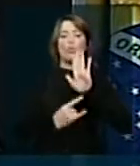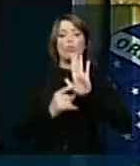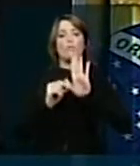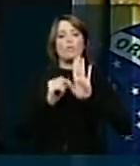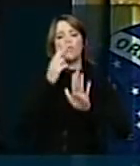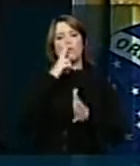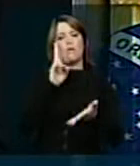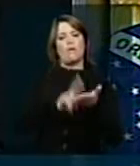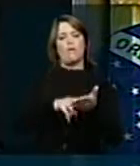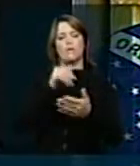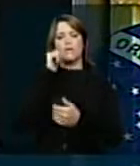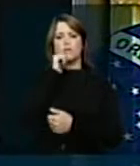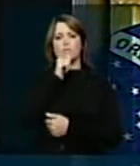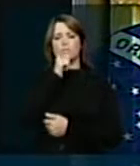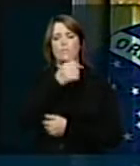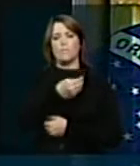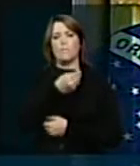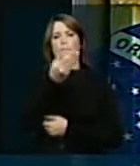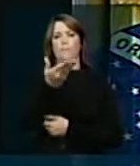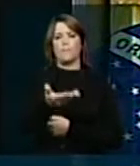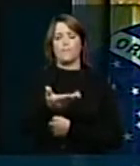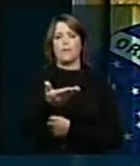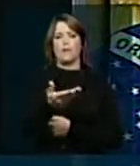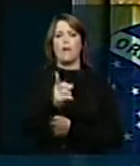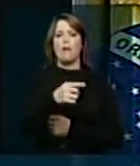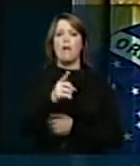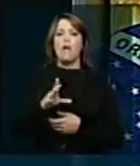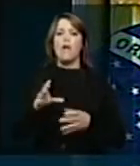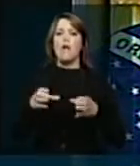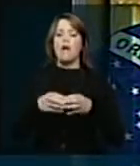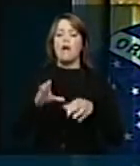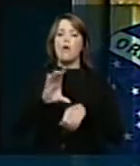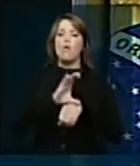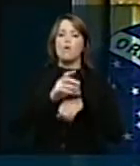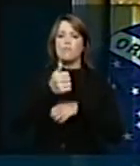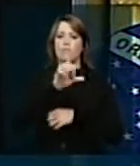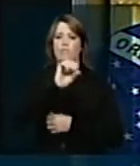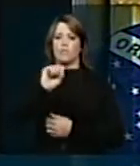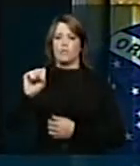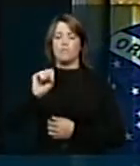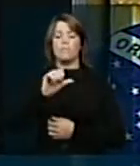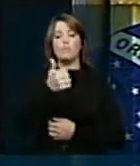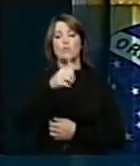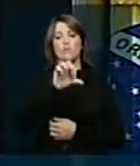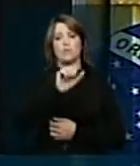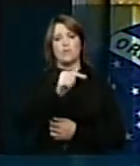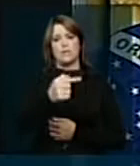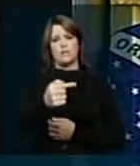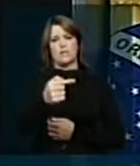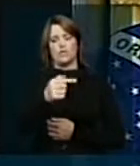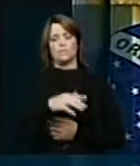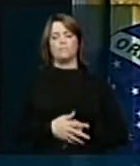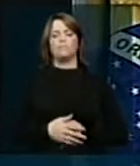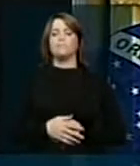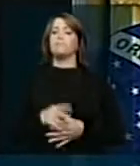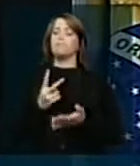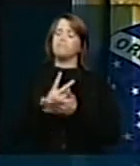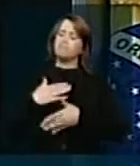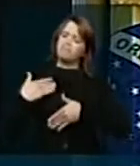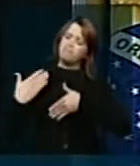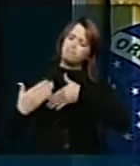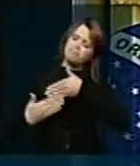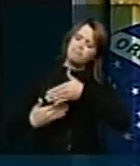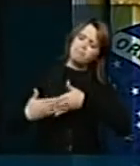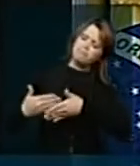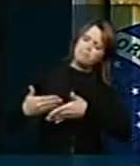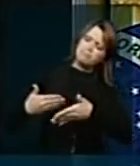Carta das Mulheres, entregue aos constituintes em 1987. Apesar de avanços